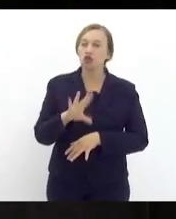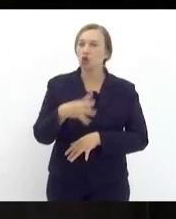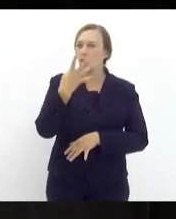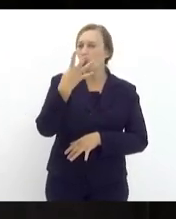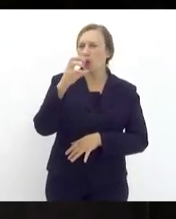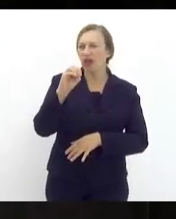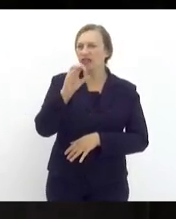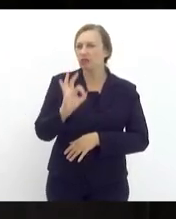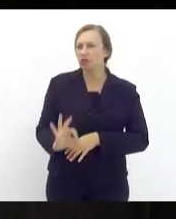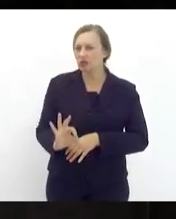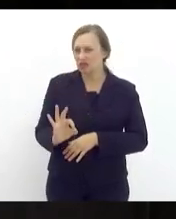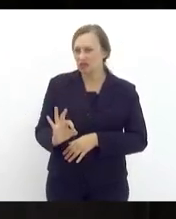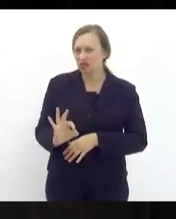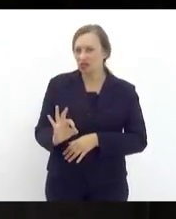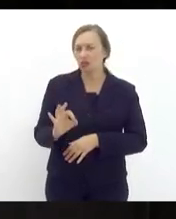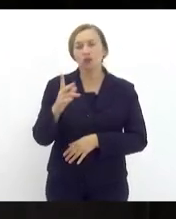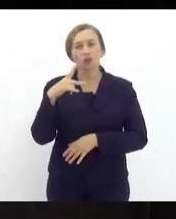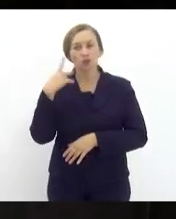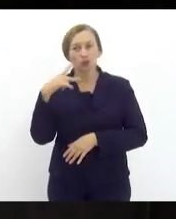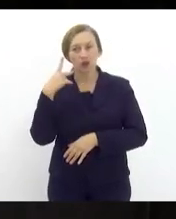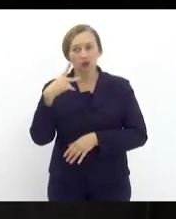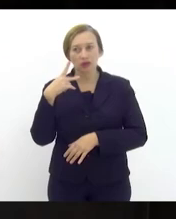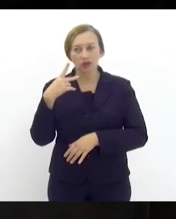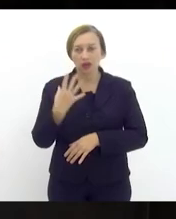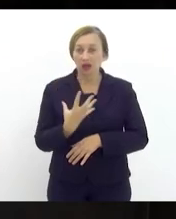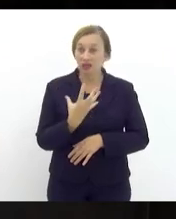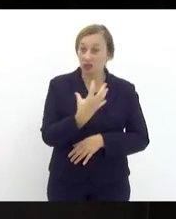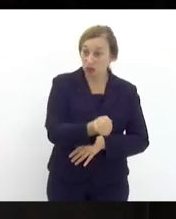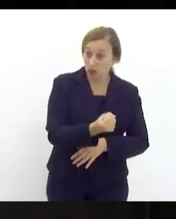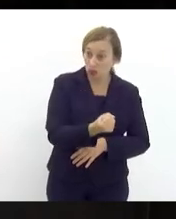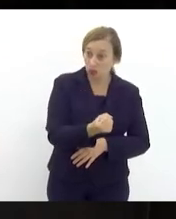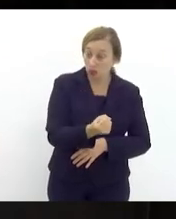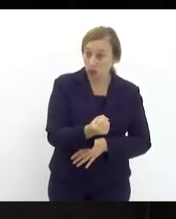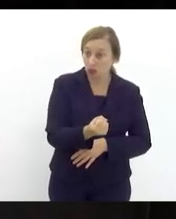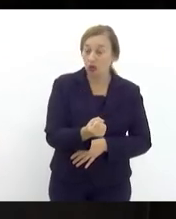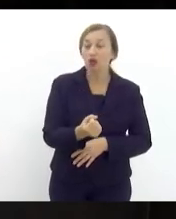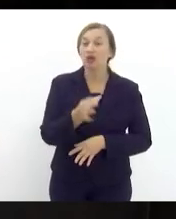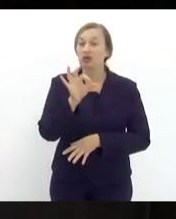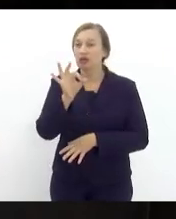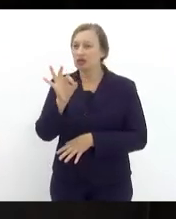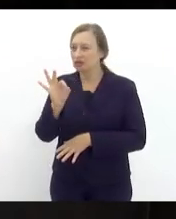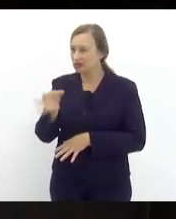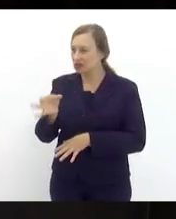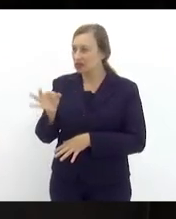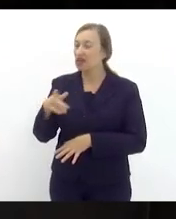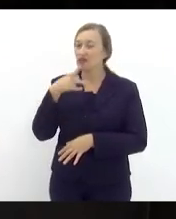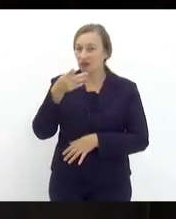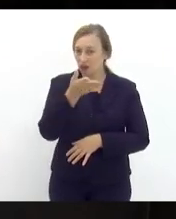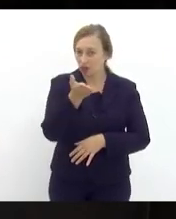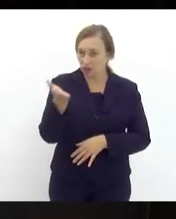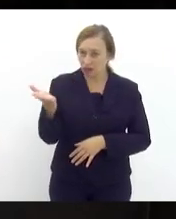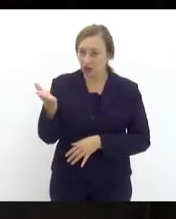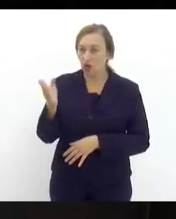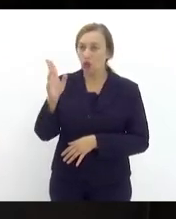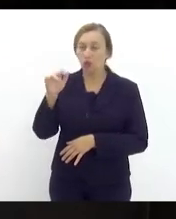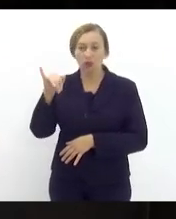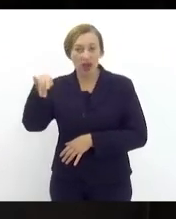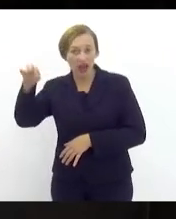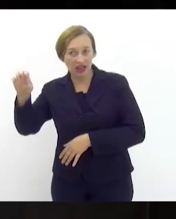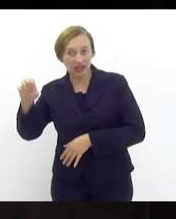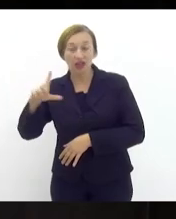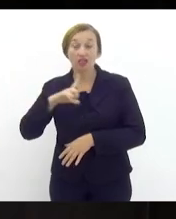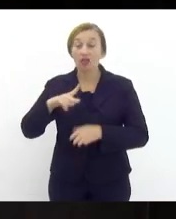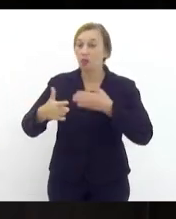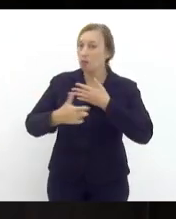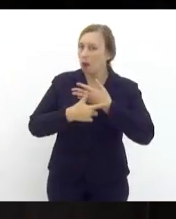40% do Parlamento aderiu e eu garanto a vocês que ao Nale tem um